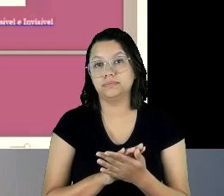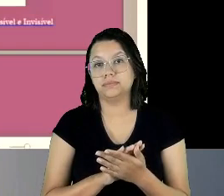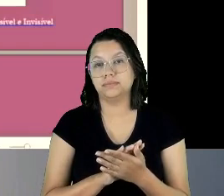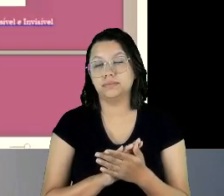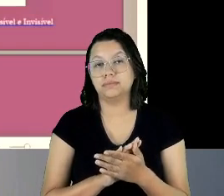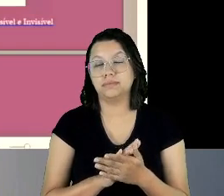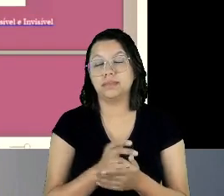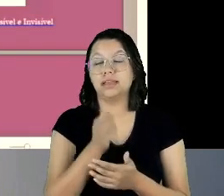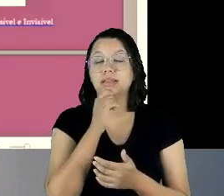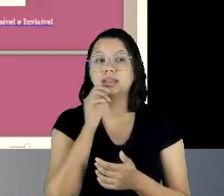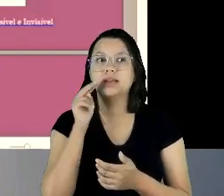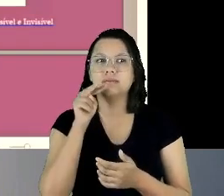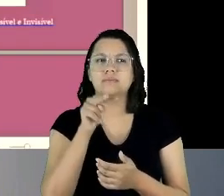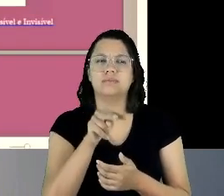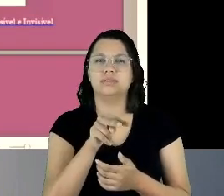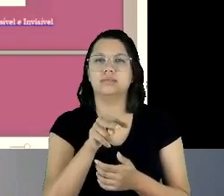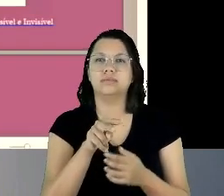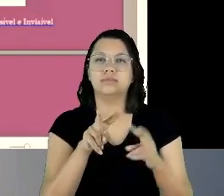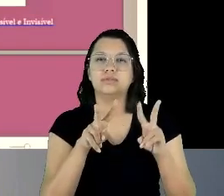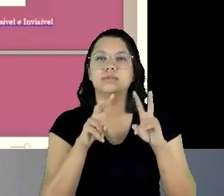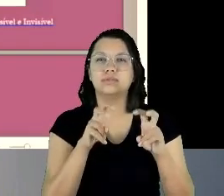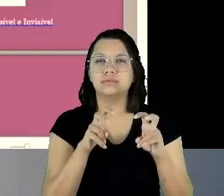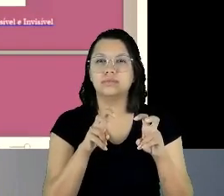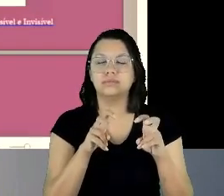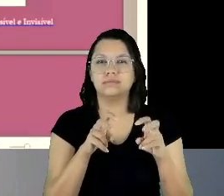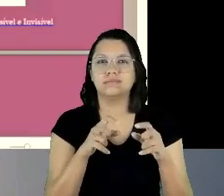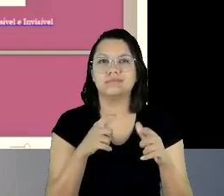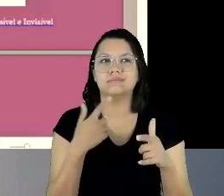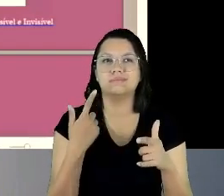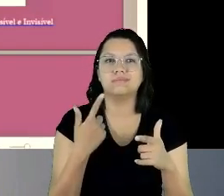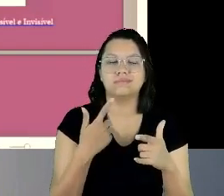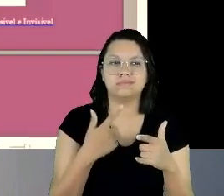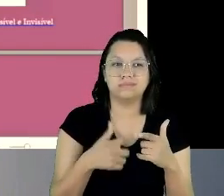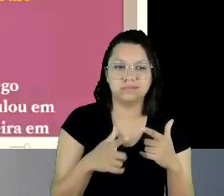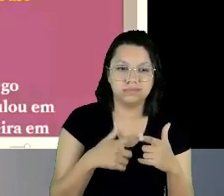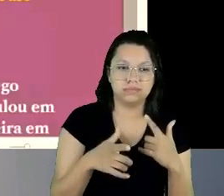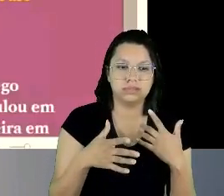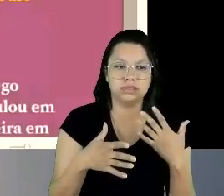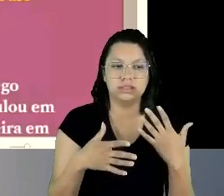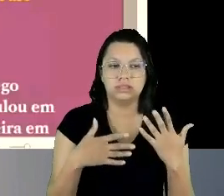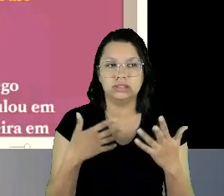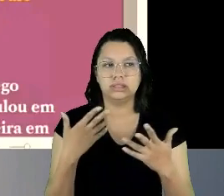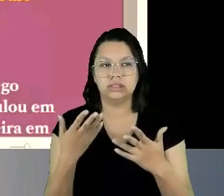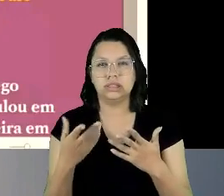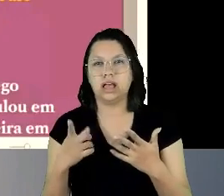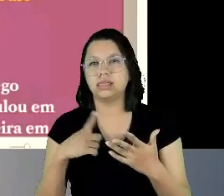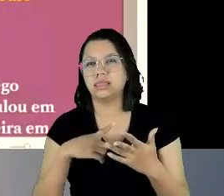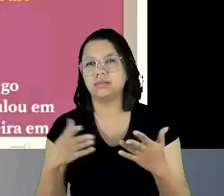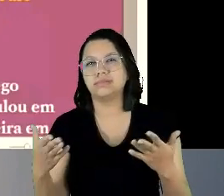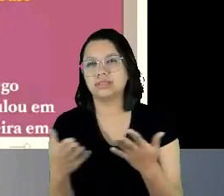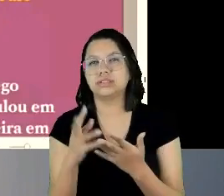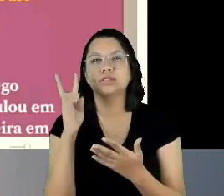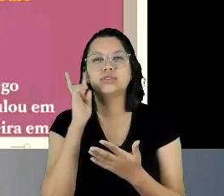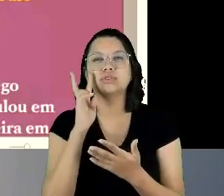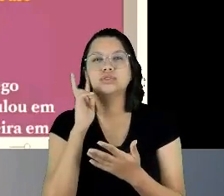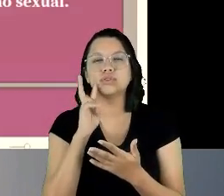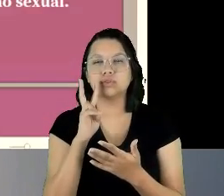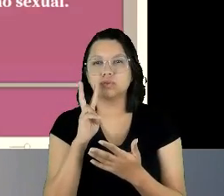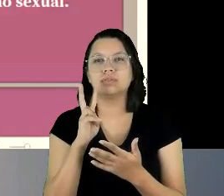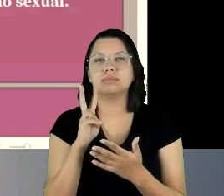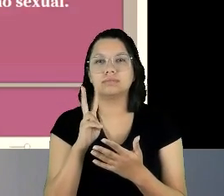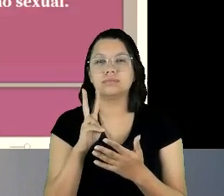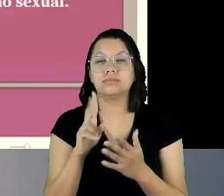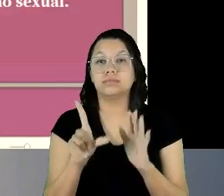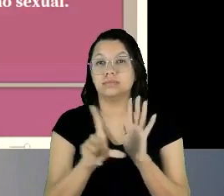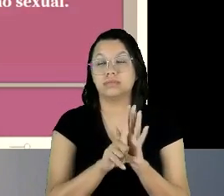Ainda olhando para as questões dos entraves, né? Antes, a gente tem essa história e a